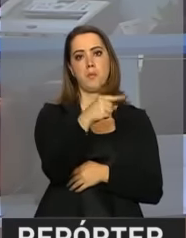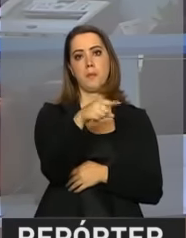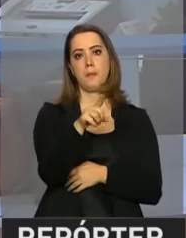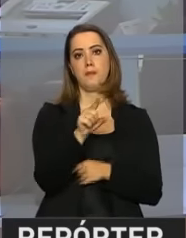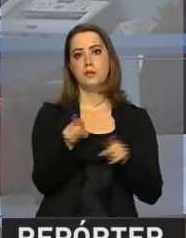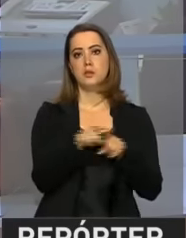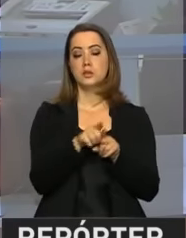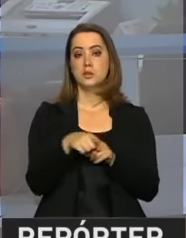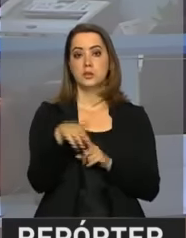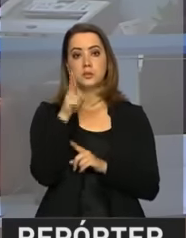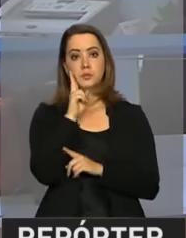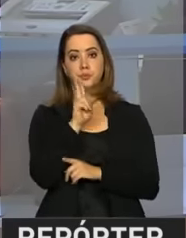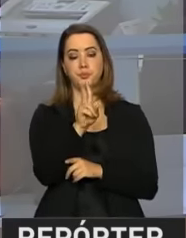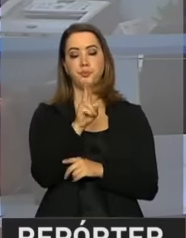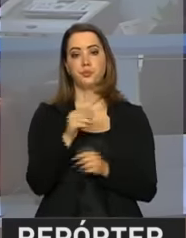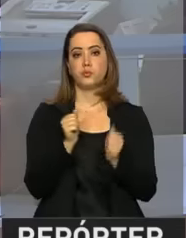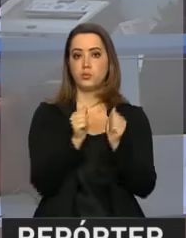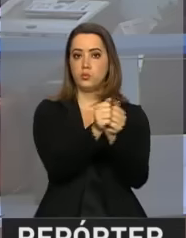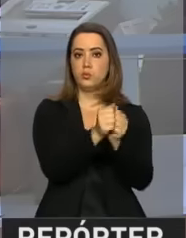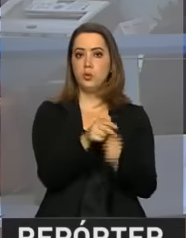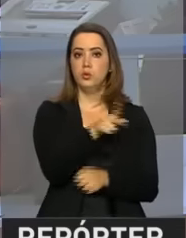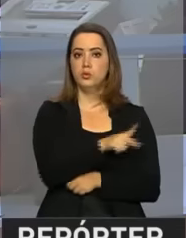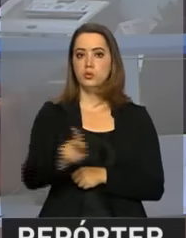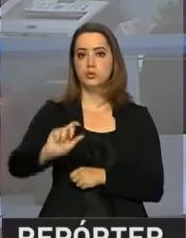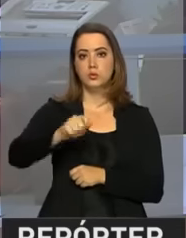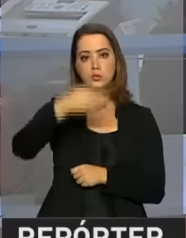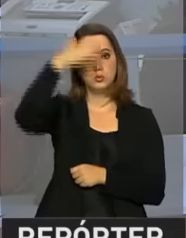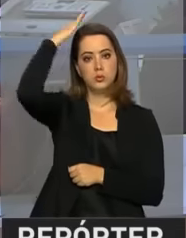José Serra, que acompanhou o presidente da